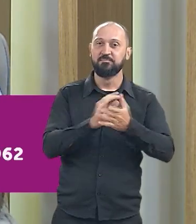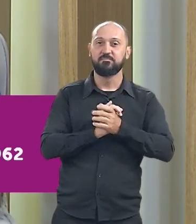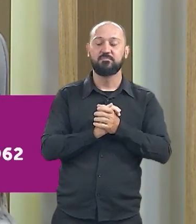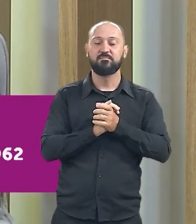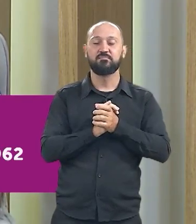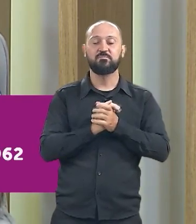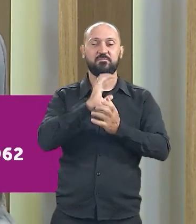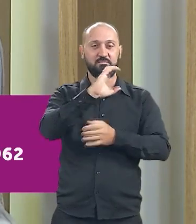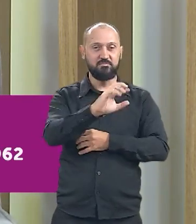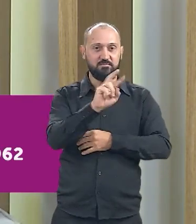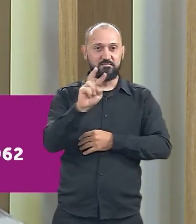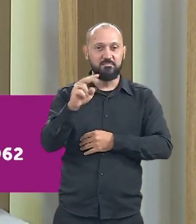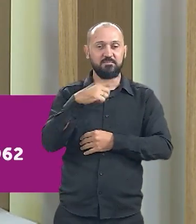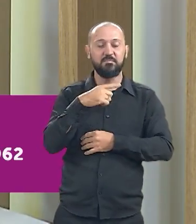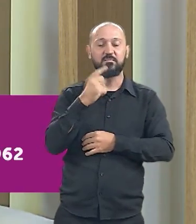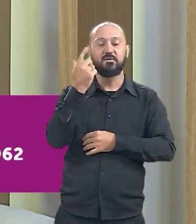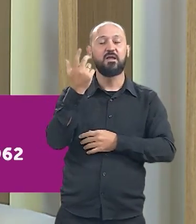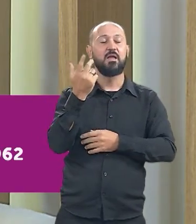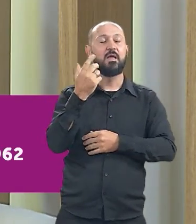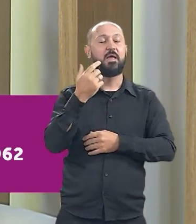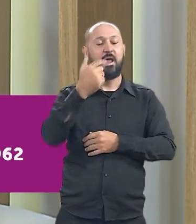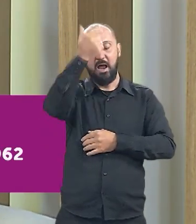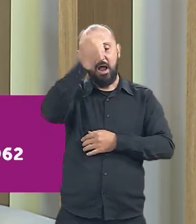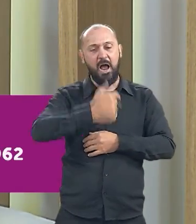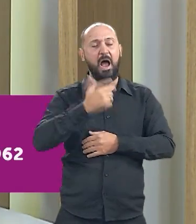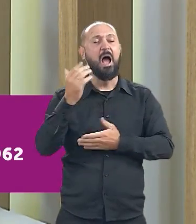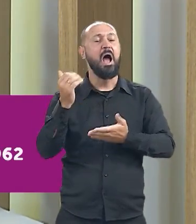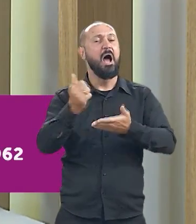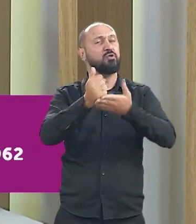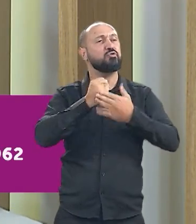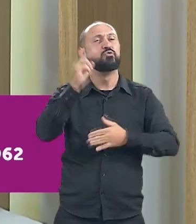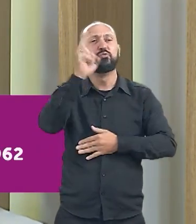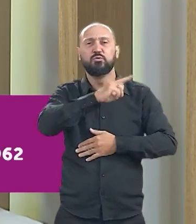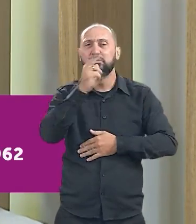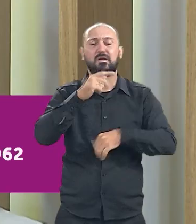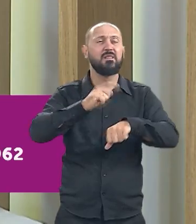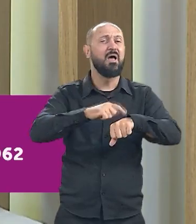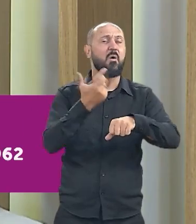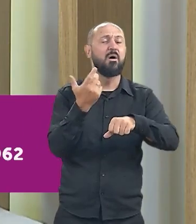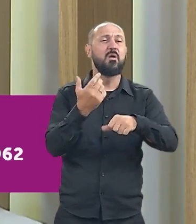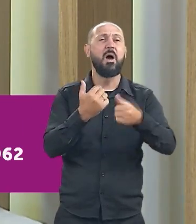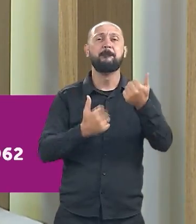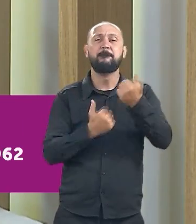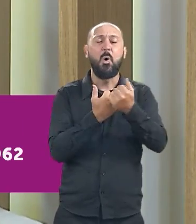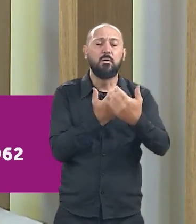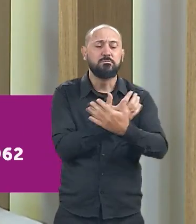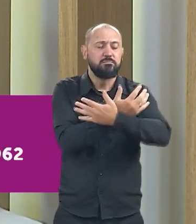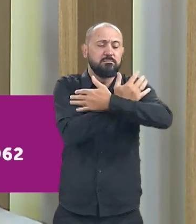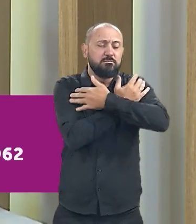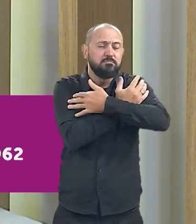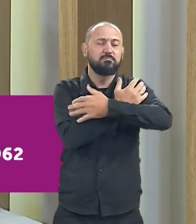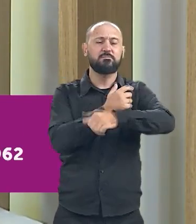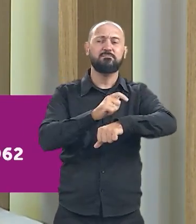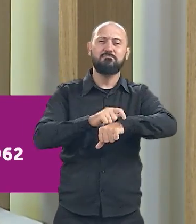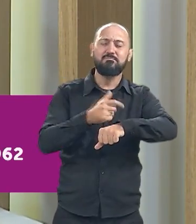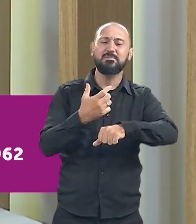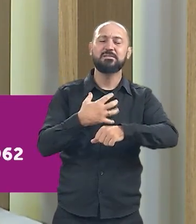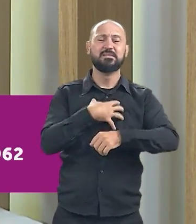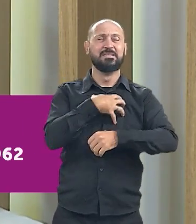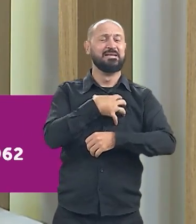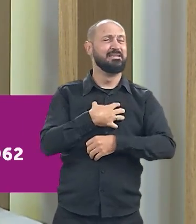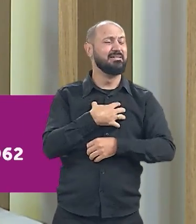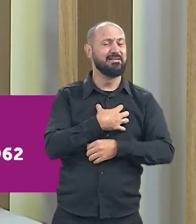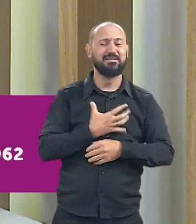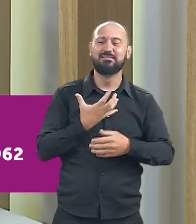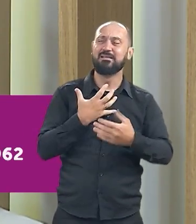CVV é um pronto-socorro emocional. É um ombro amigo que a pessoa tem disponível naquele momento para falar,